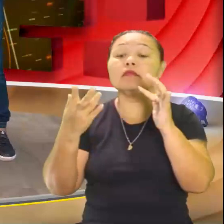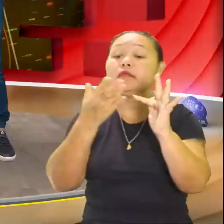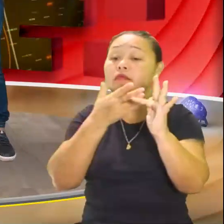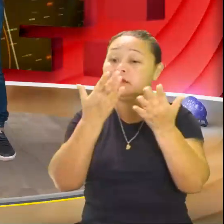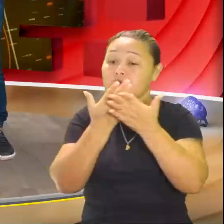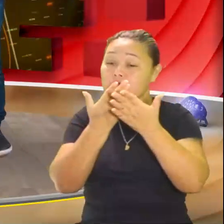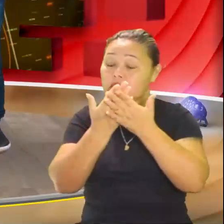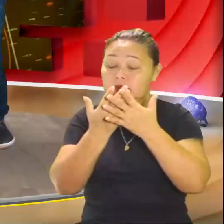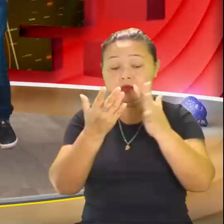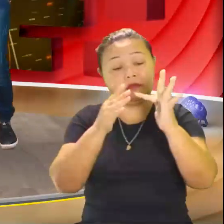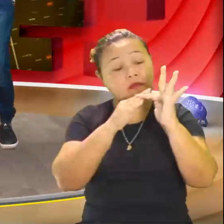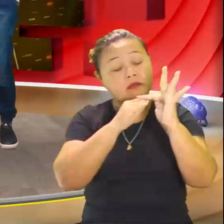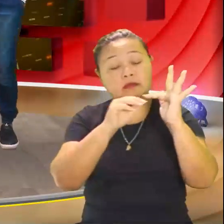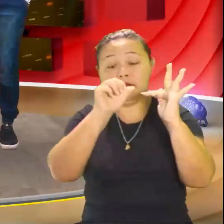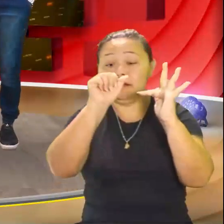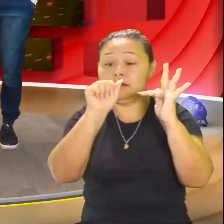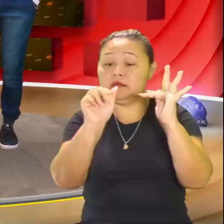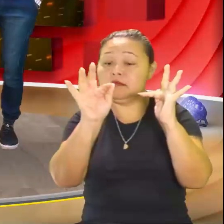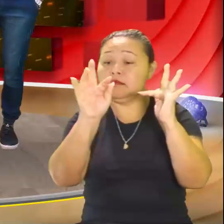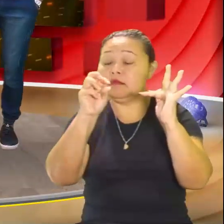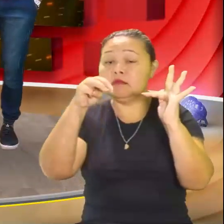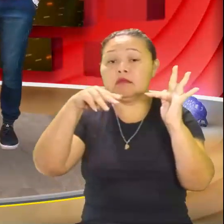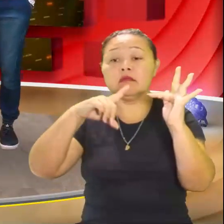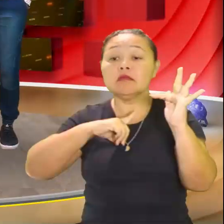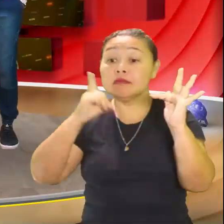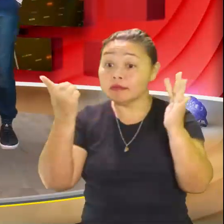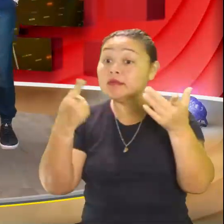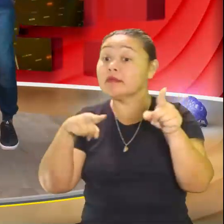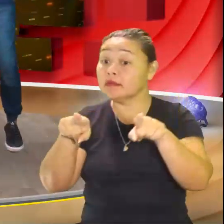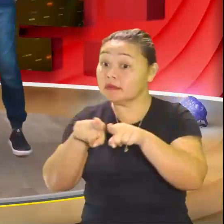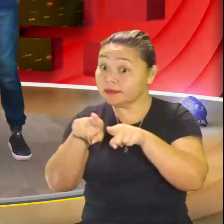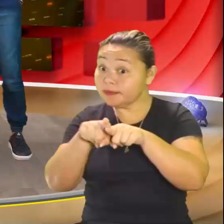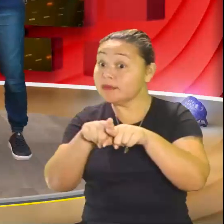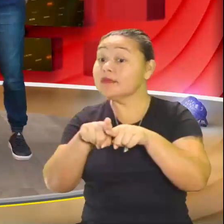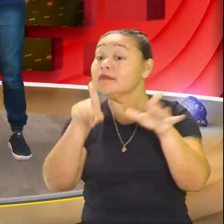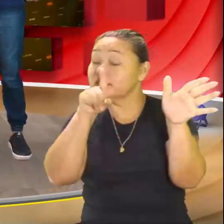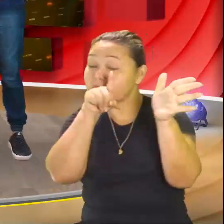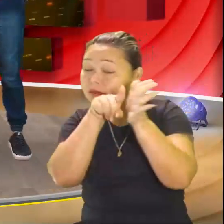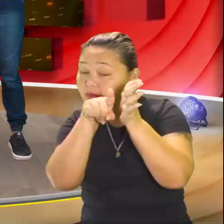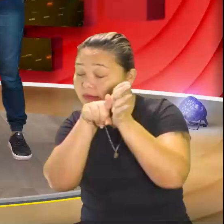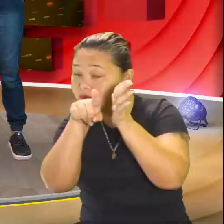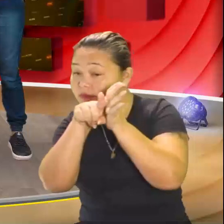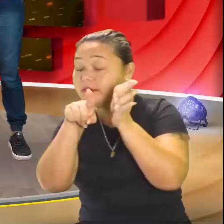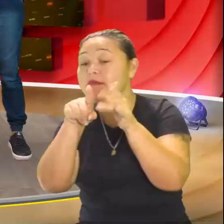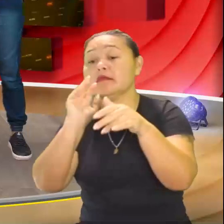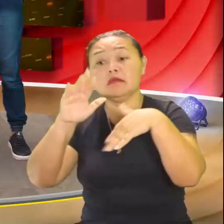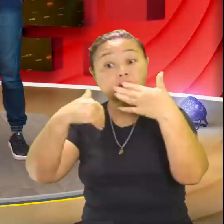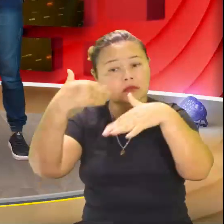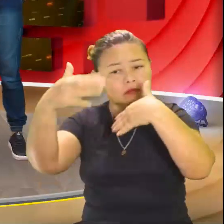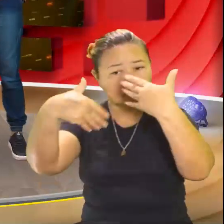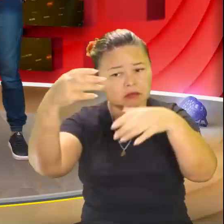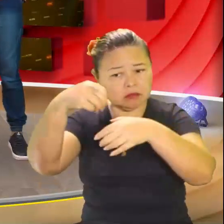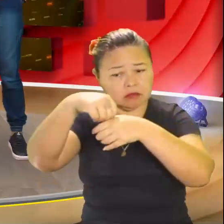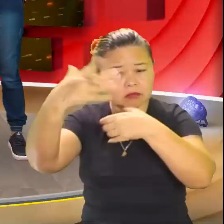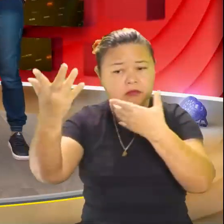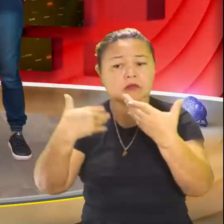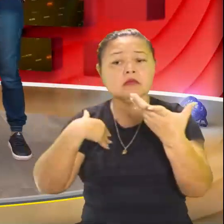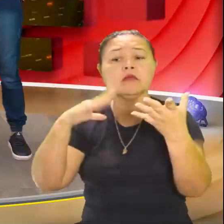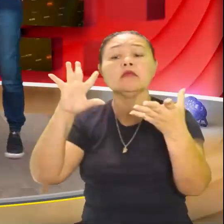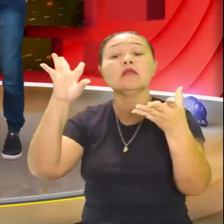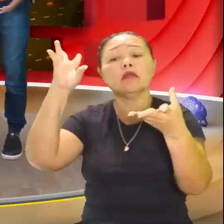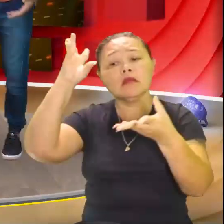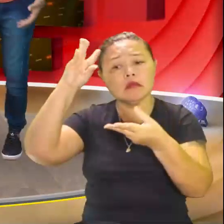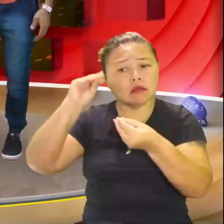função afim, quando a gente estudou a função quadrática, a gente também fez esse questionamento com vocês, né? A gente só avança assunto se a gente chega à conclusão de que